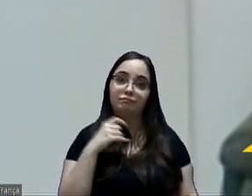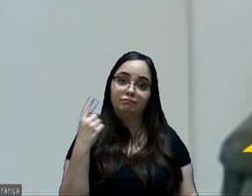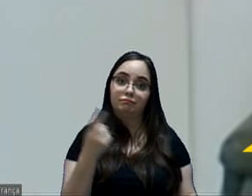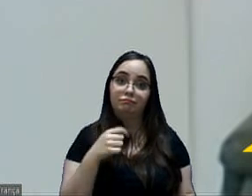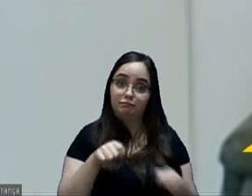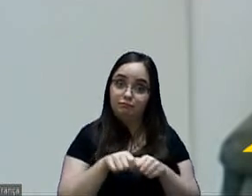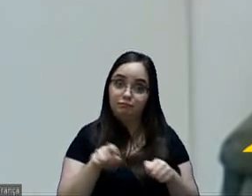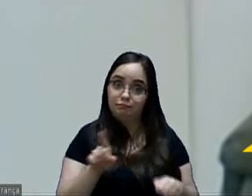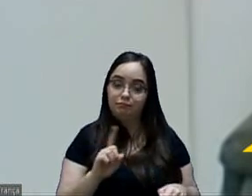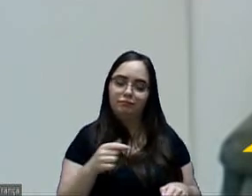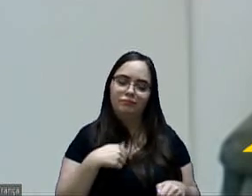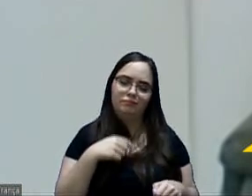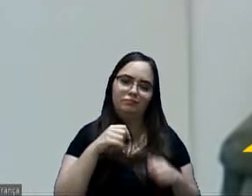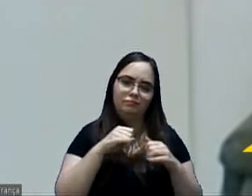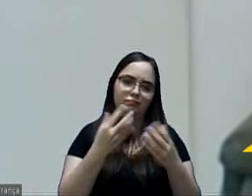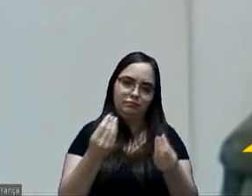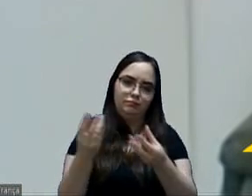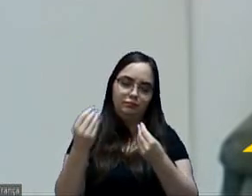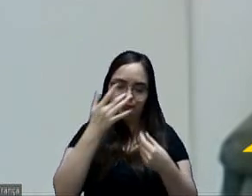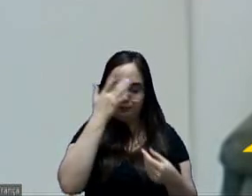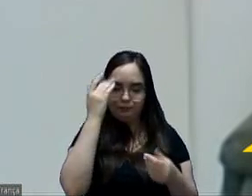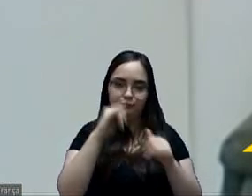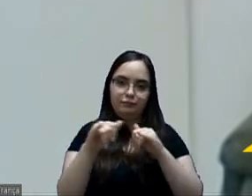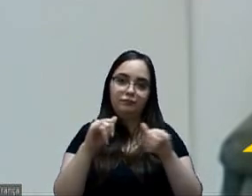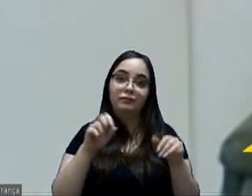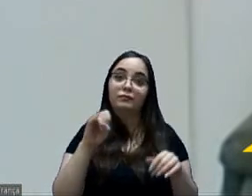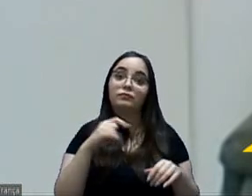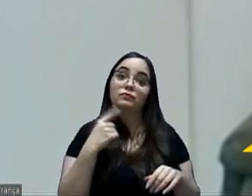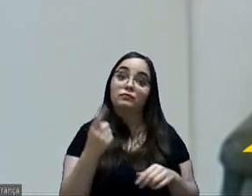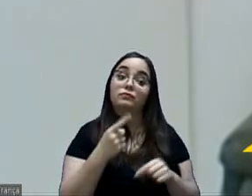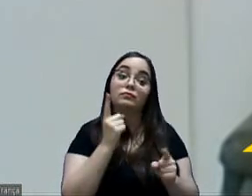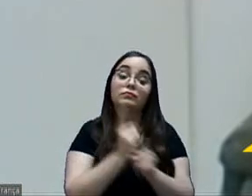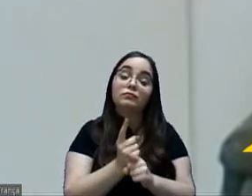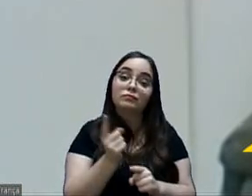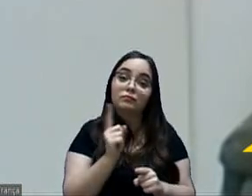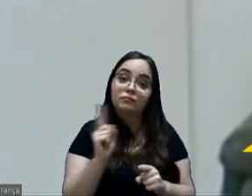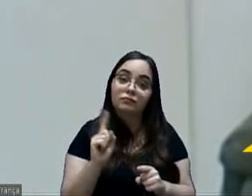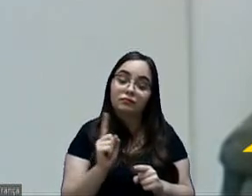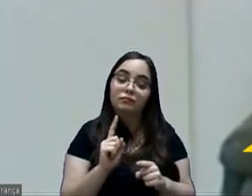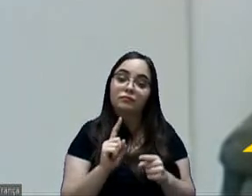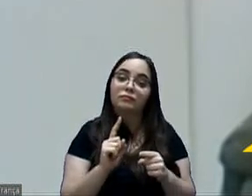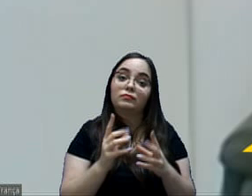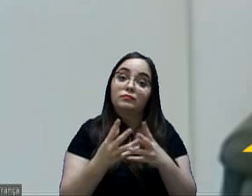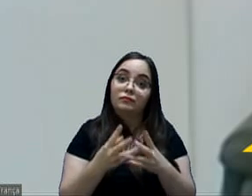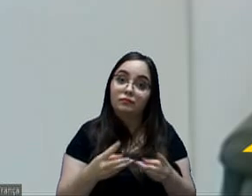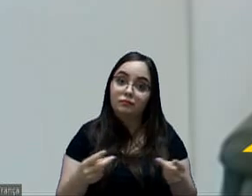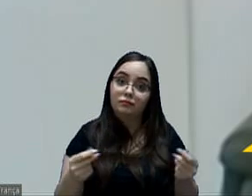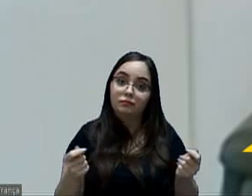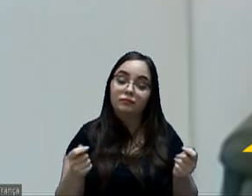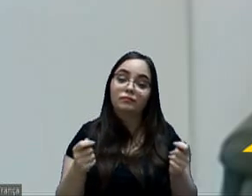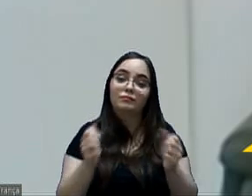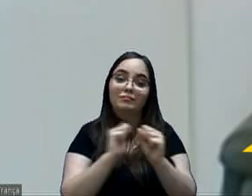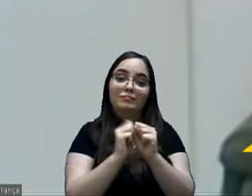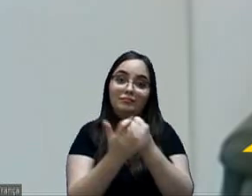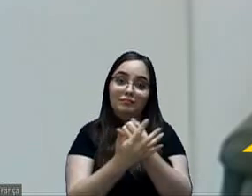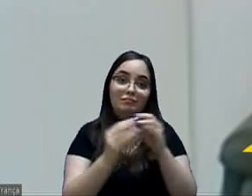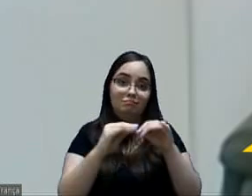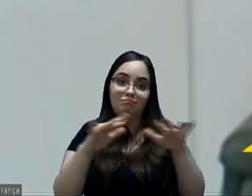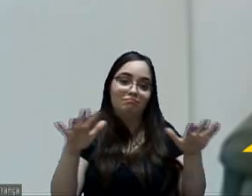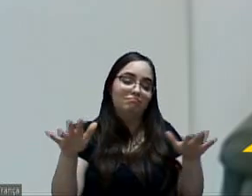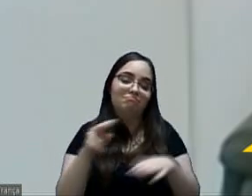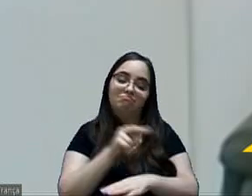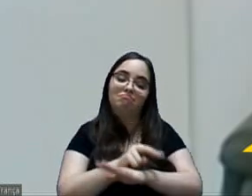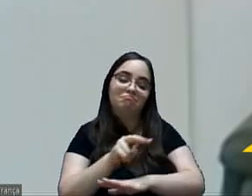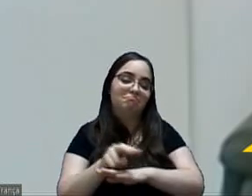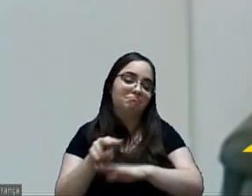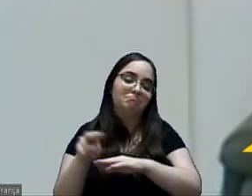falado isso com vários colegas, se nós não acharmos um meio de parar a transmissão do vírus, não tem leito que dê